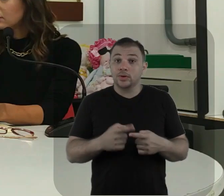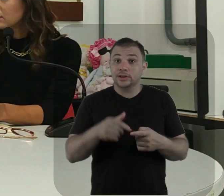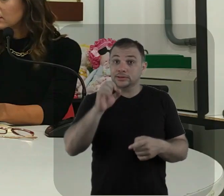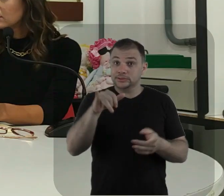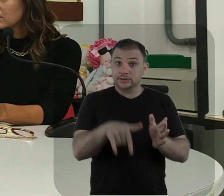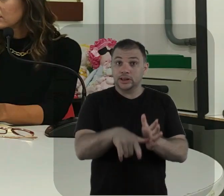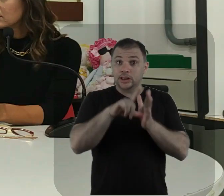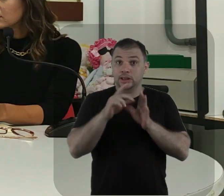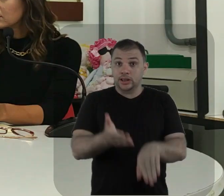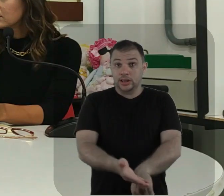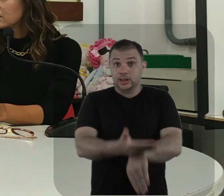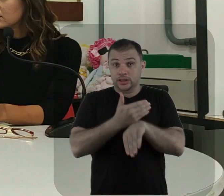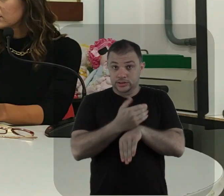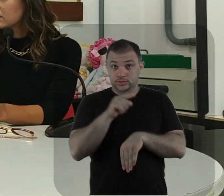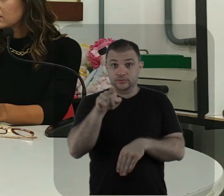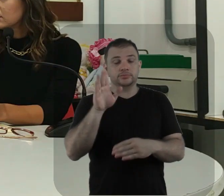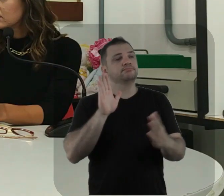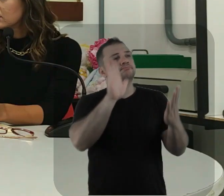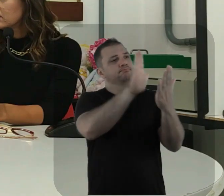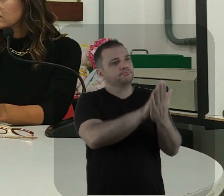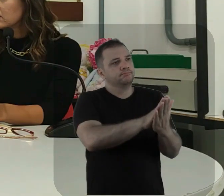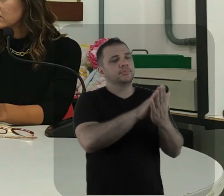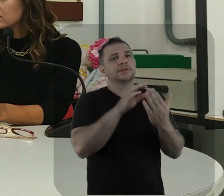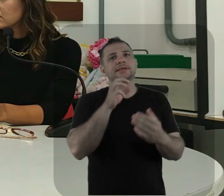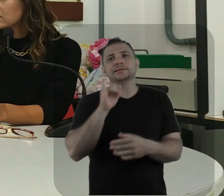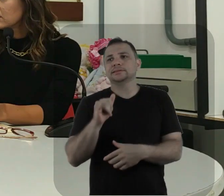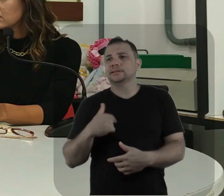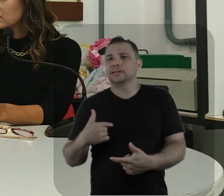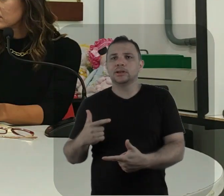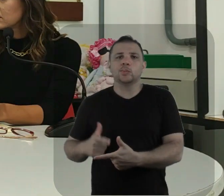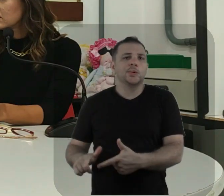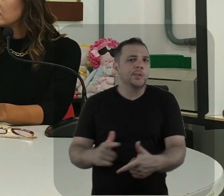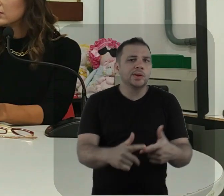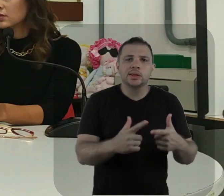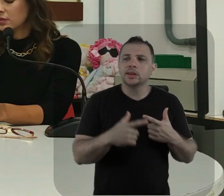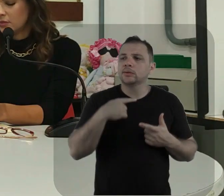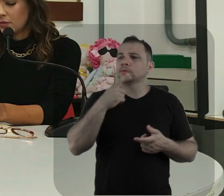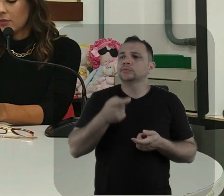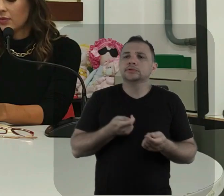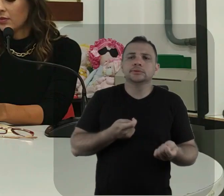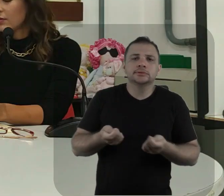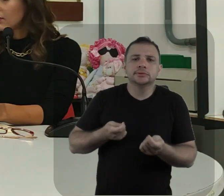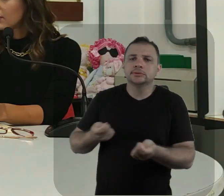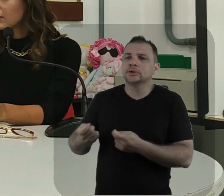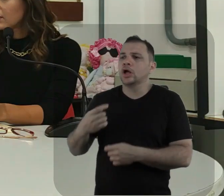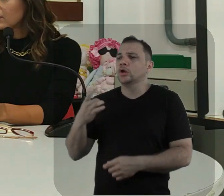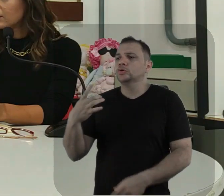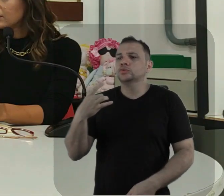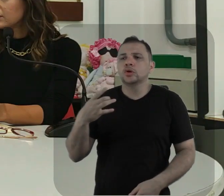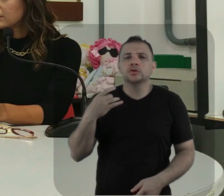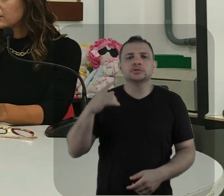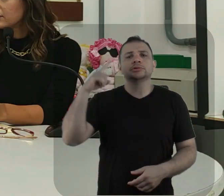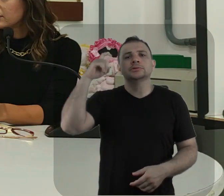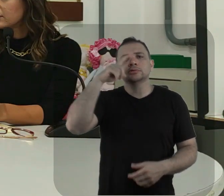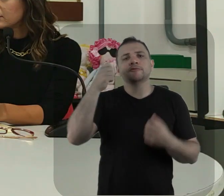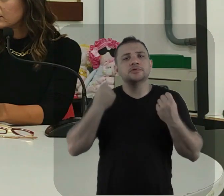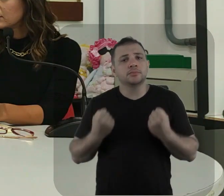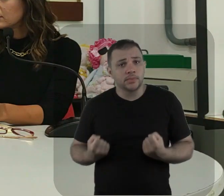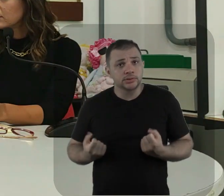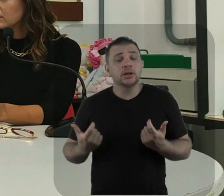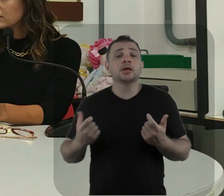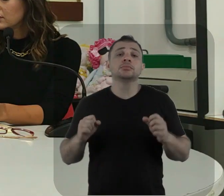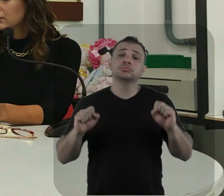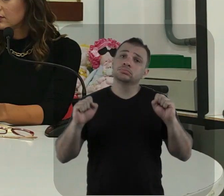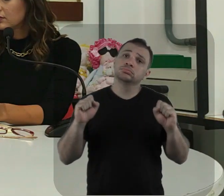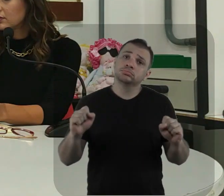vai em busca dessa ajuda, caso você não consiga lidar com as suas demandas, com as suas questões, né, sozinho você